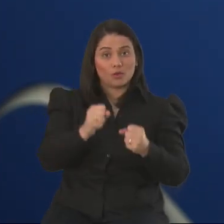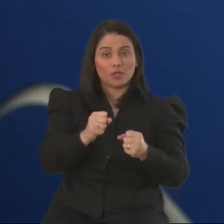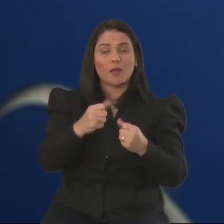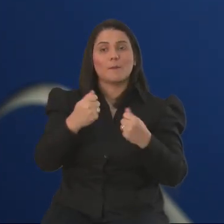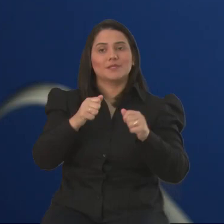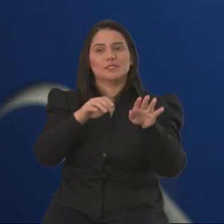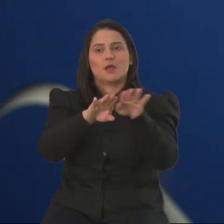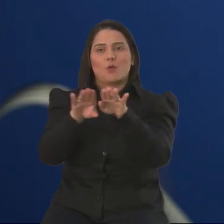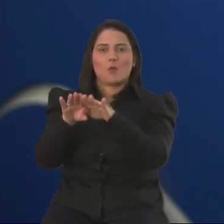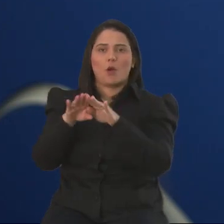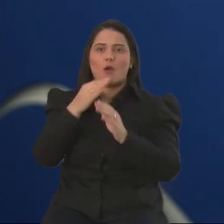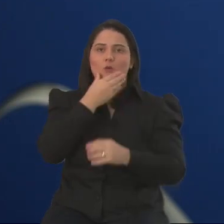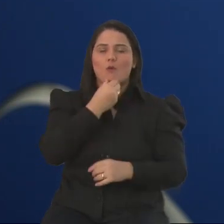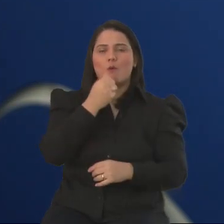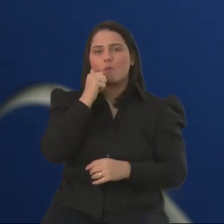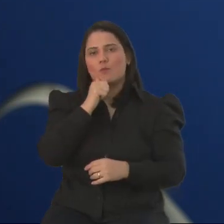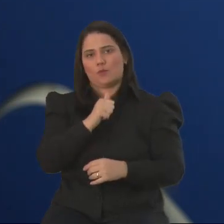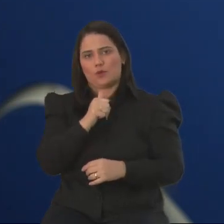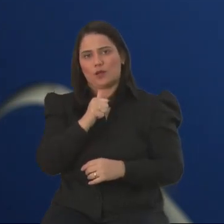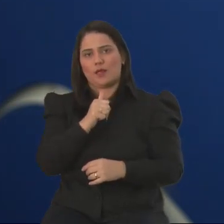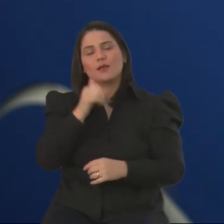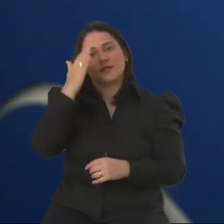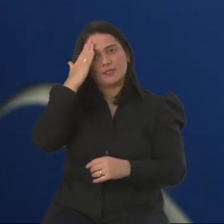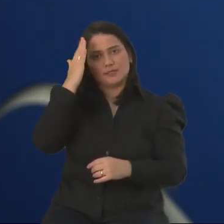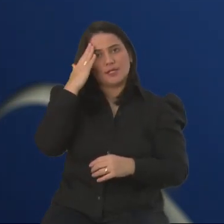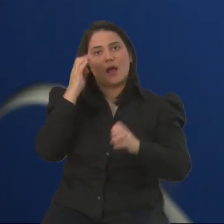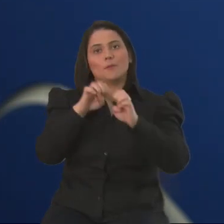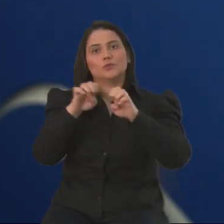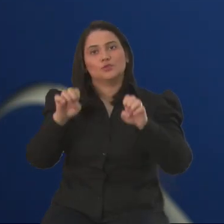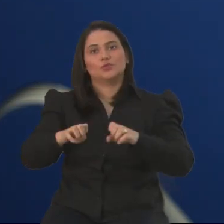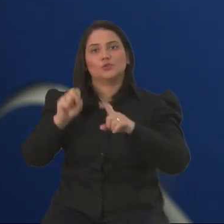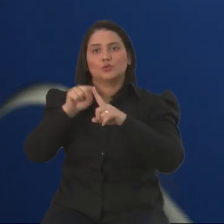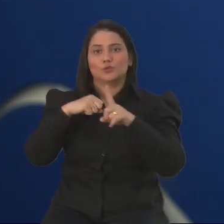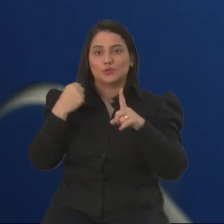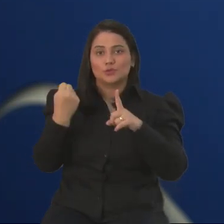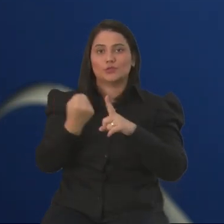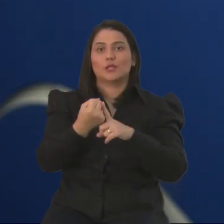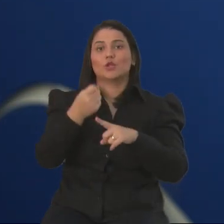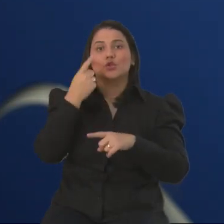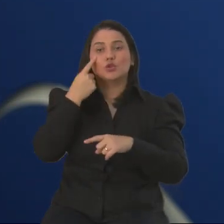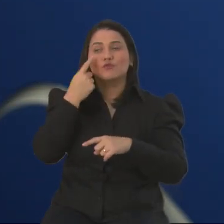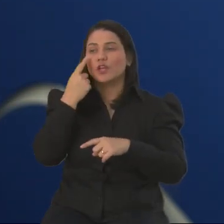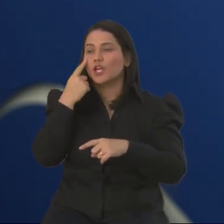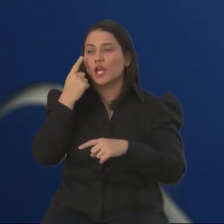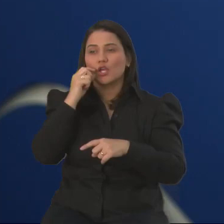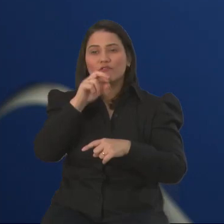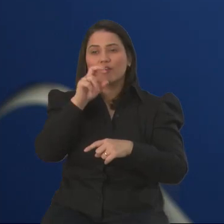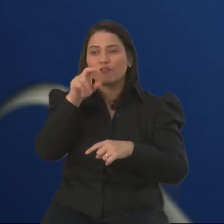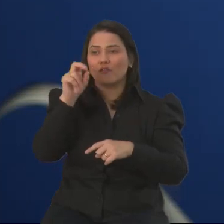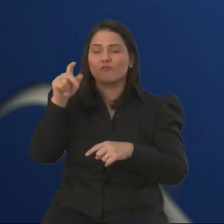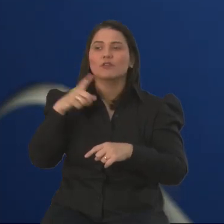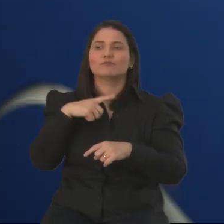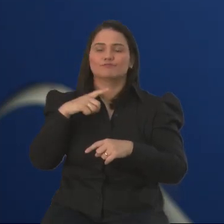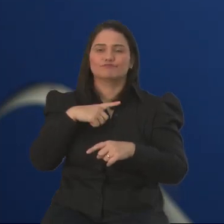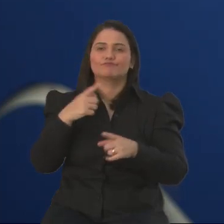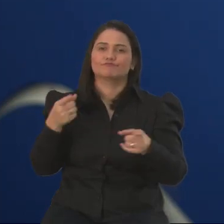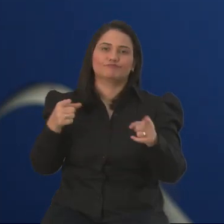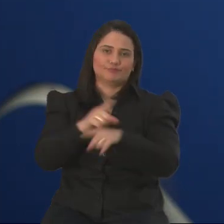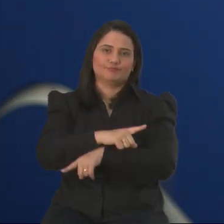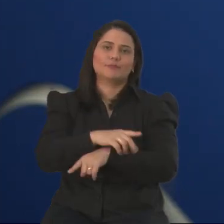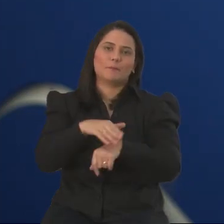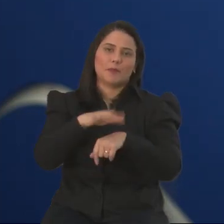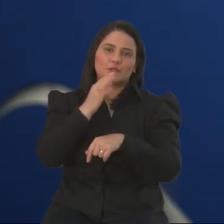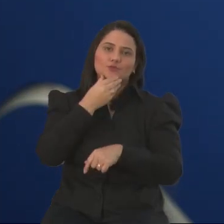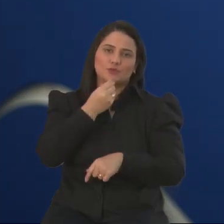todos, embora as estruturas sociais nos digam aí dioturnamente o contrário. E eu acho